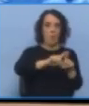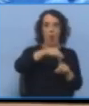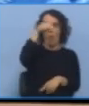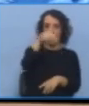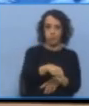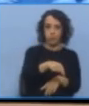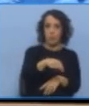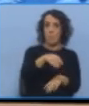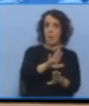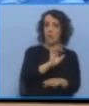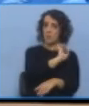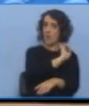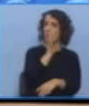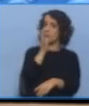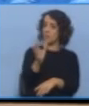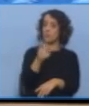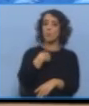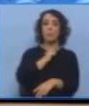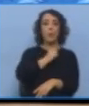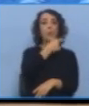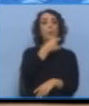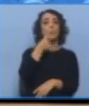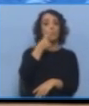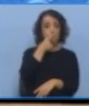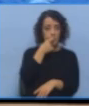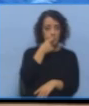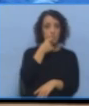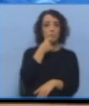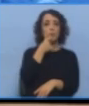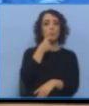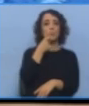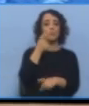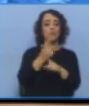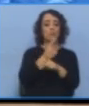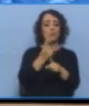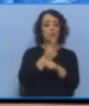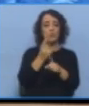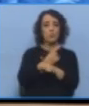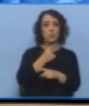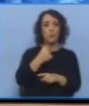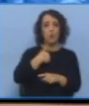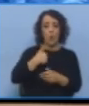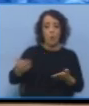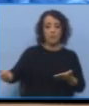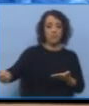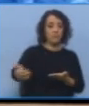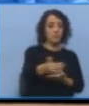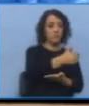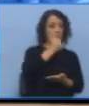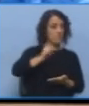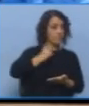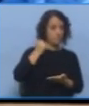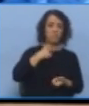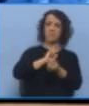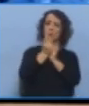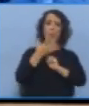ele próprio disse, o meu compromisso é devolver tudo aquilo que injustamente coletei e devolver mais ainda, 4